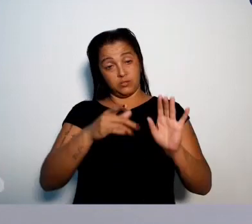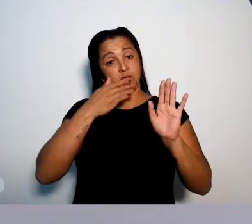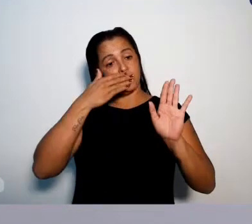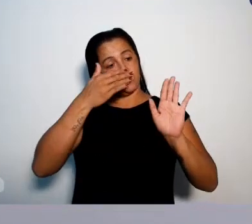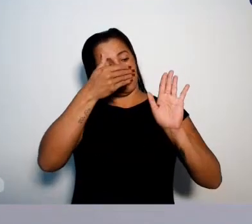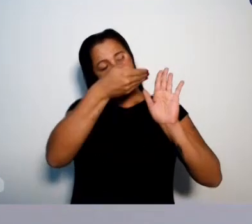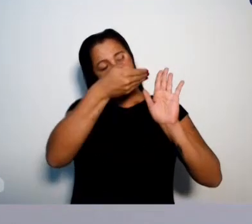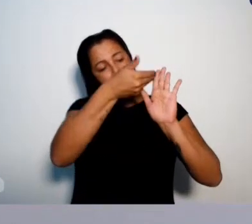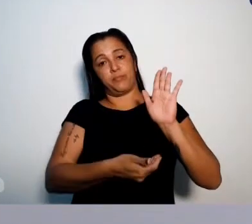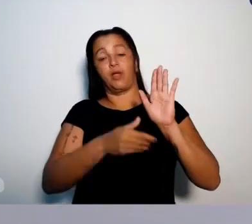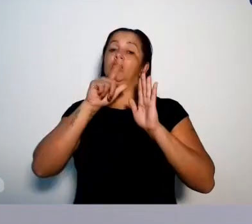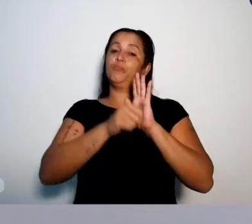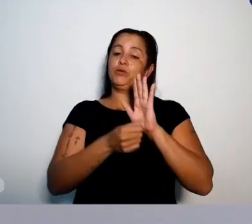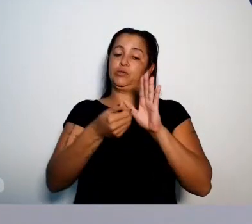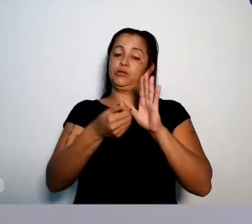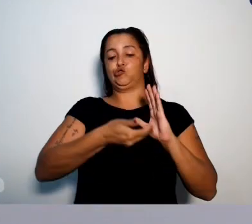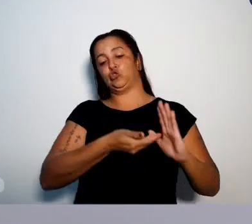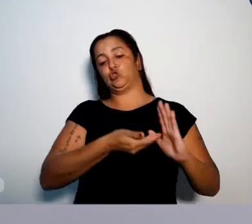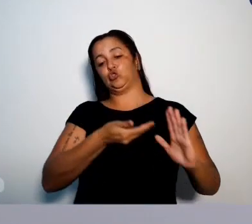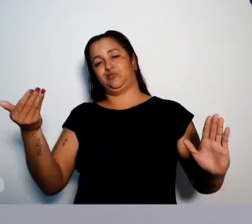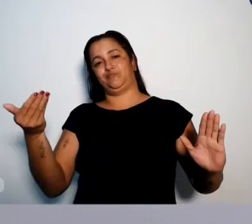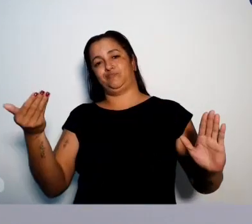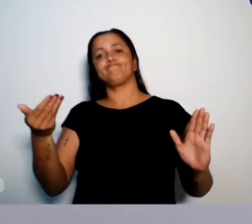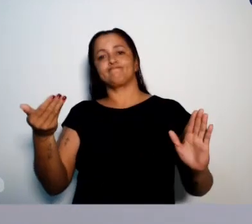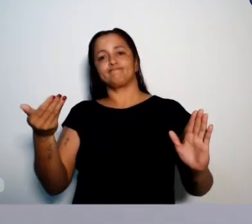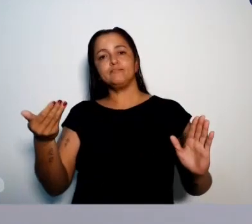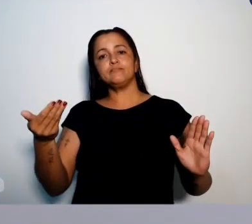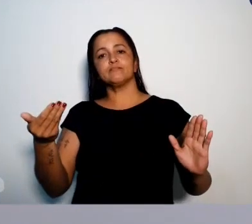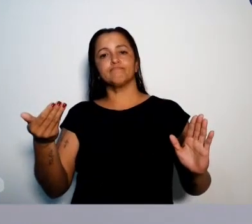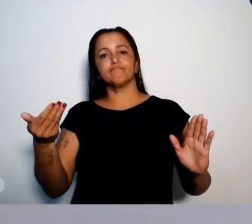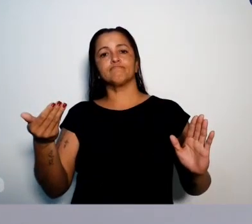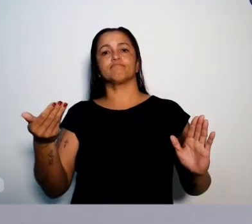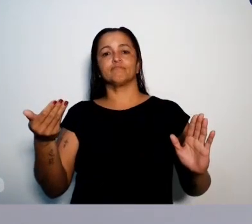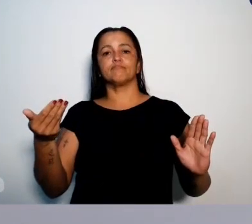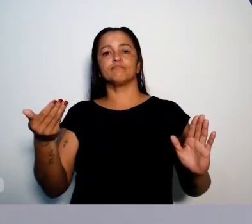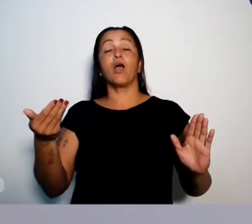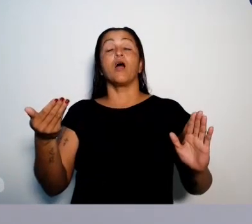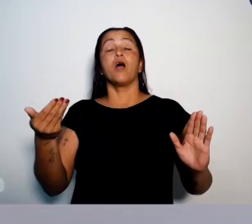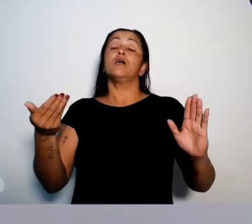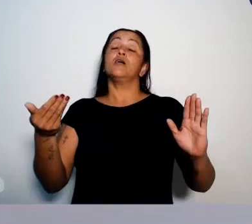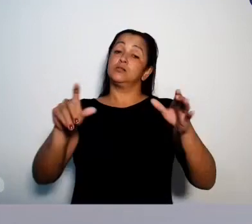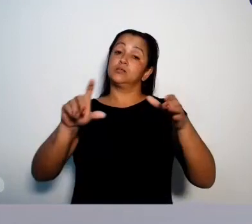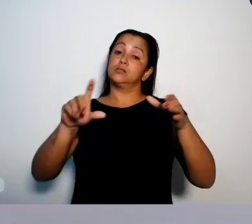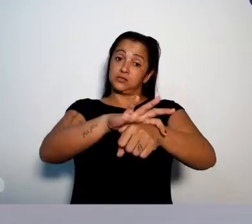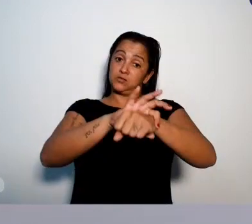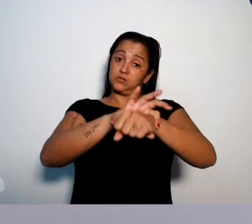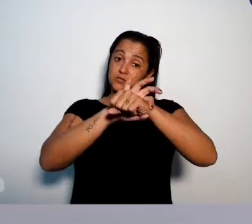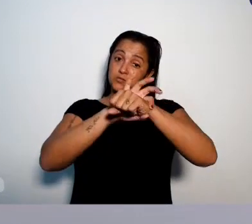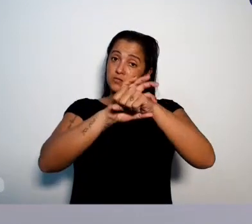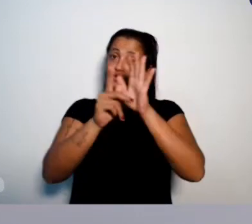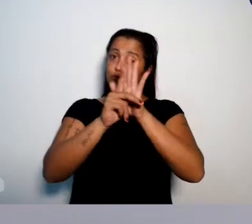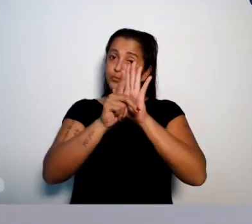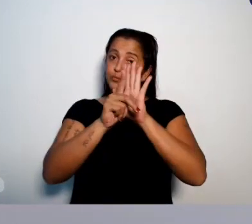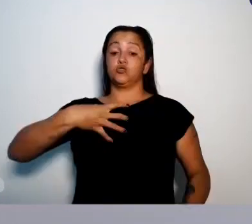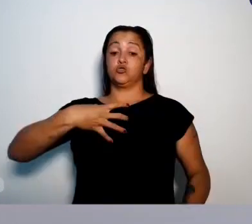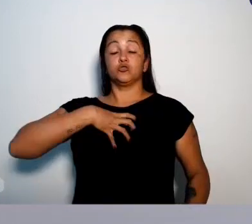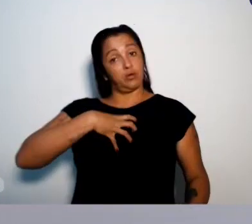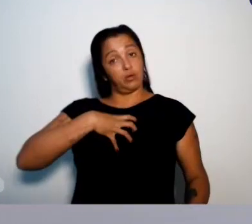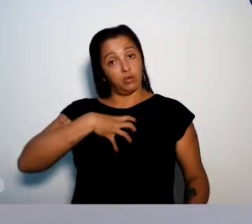destaque, assegurando, desta forma, o direito da discussão do requerimento aos